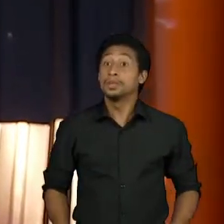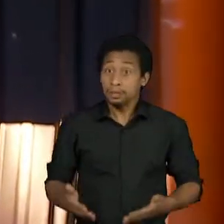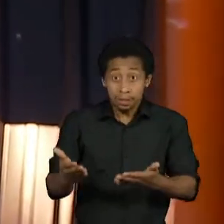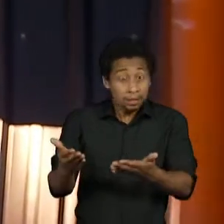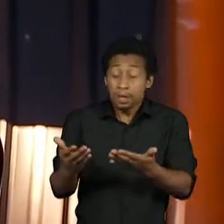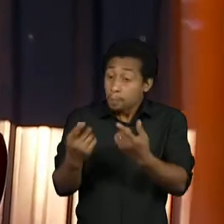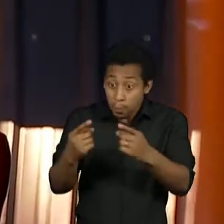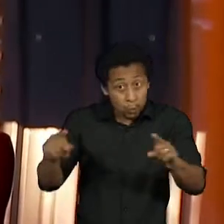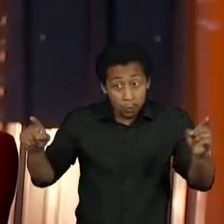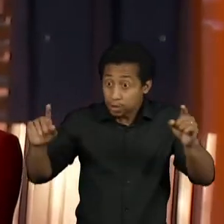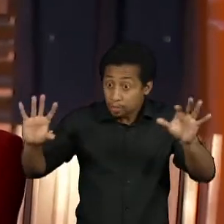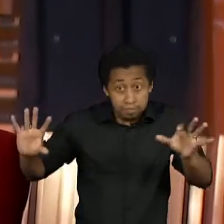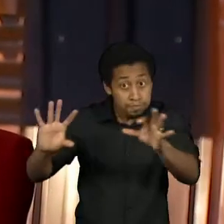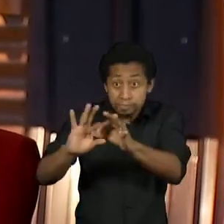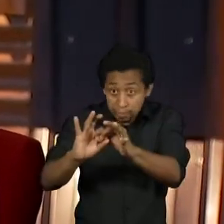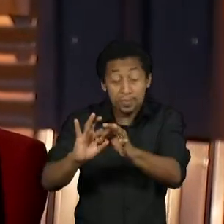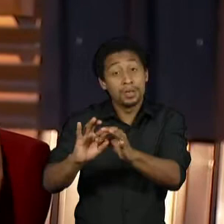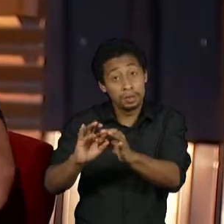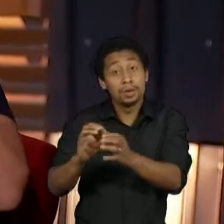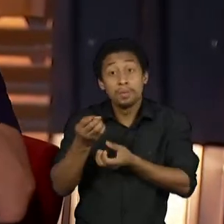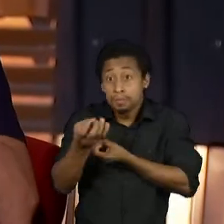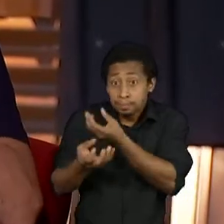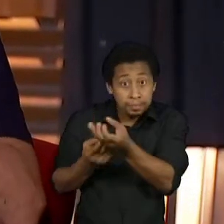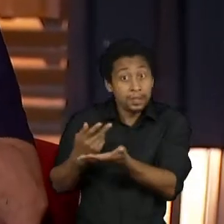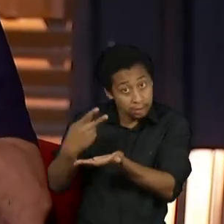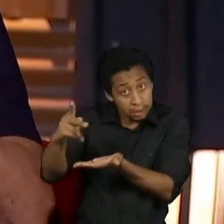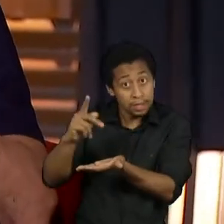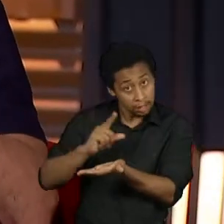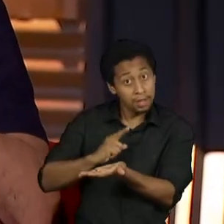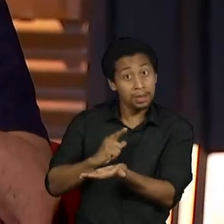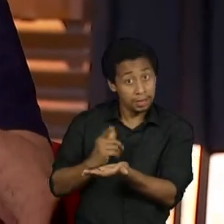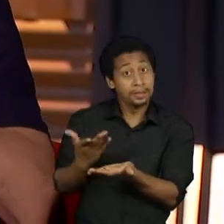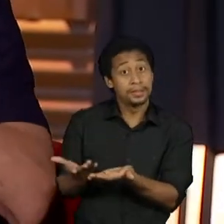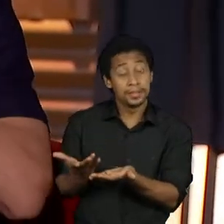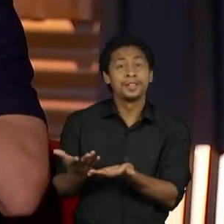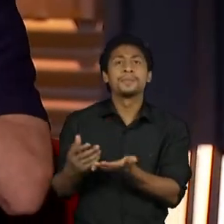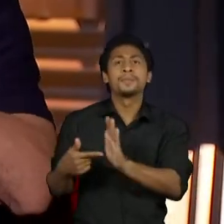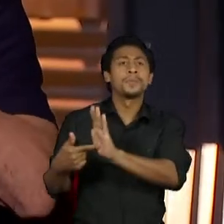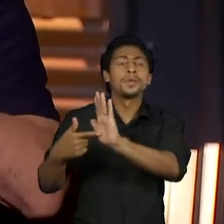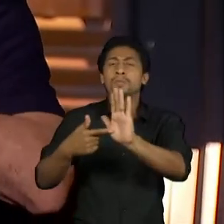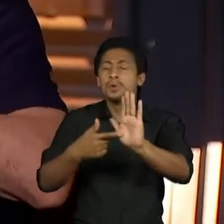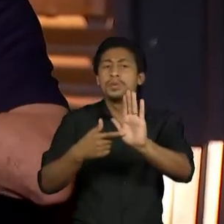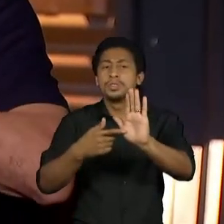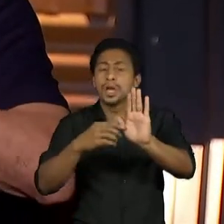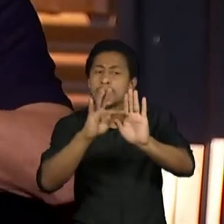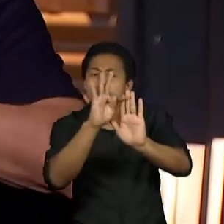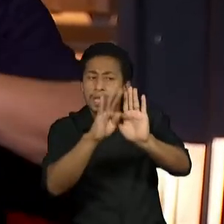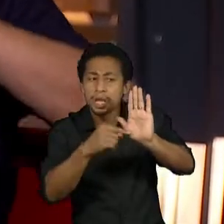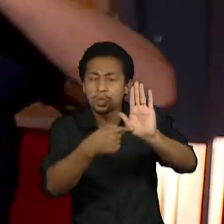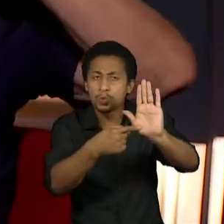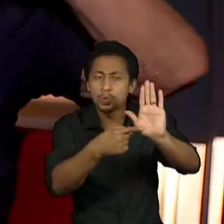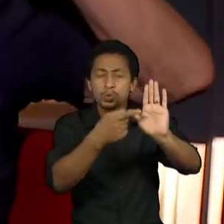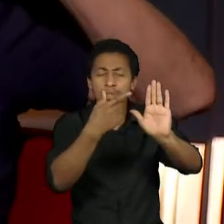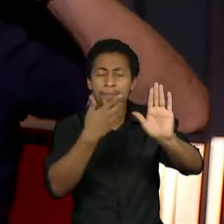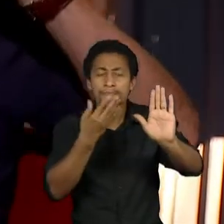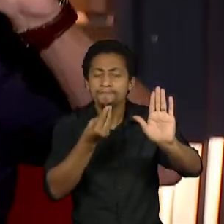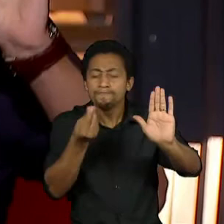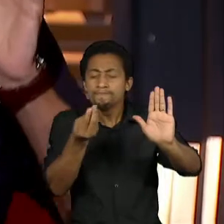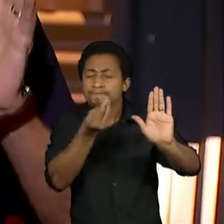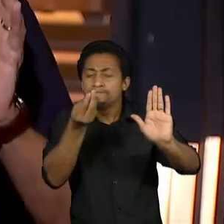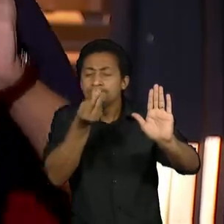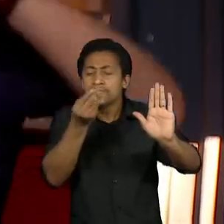né? Toda a narrativa, as narrativas do Guimarães Rosa vão junto com canções, né? O Grande